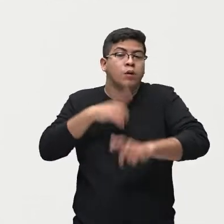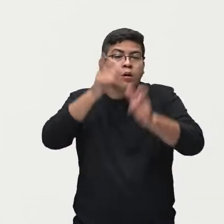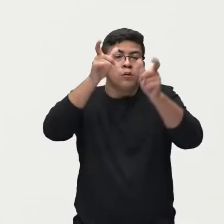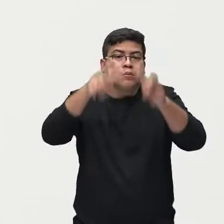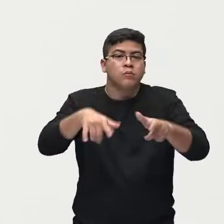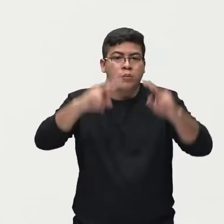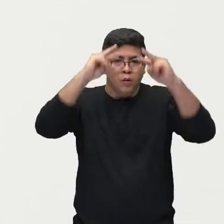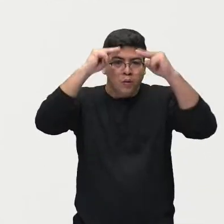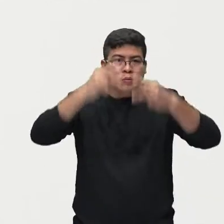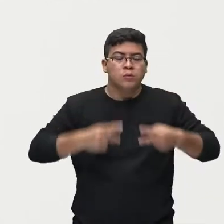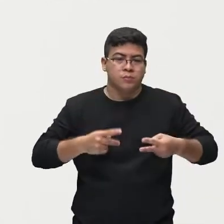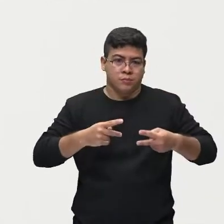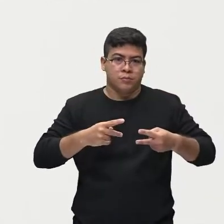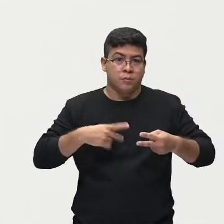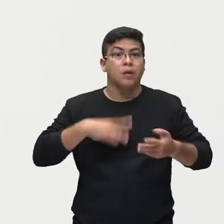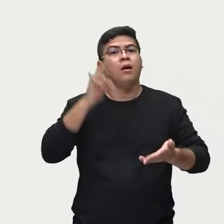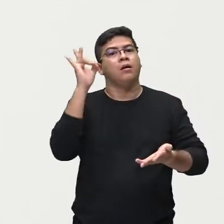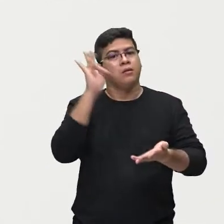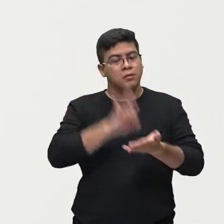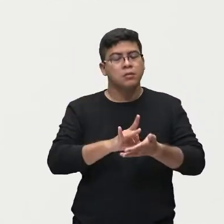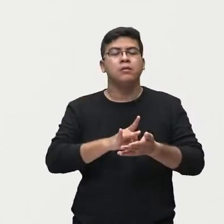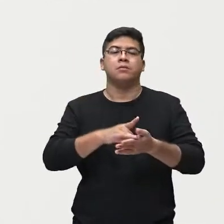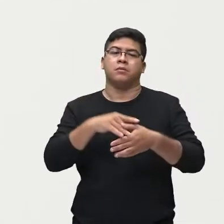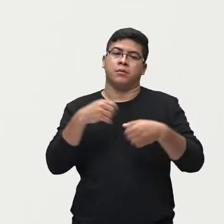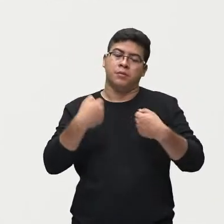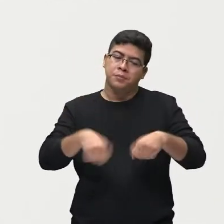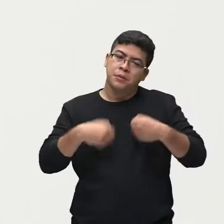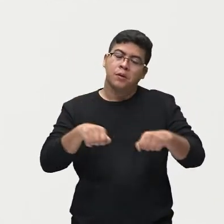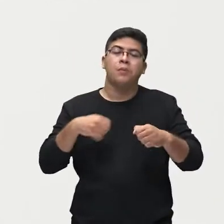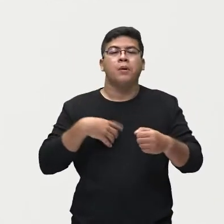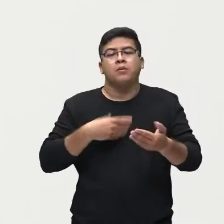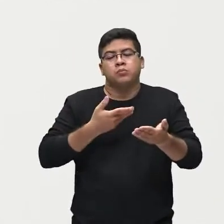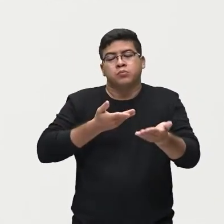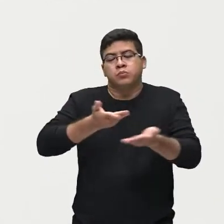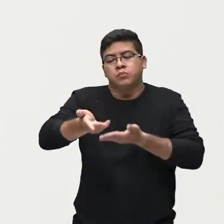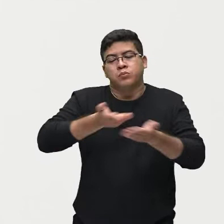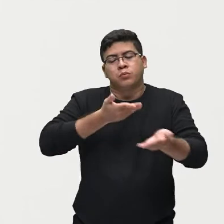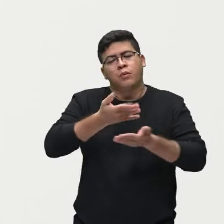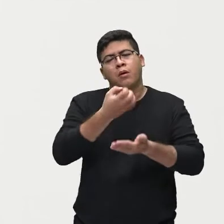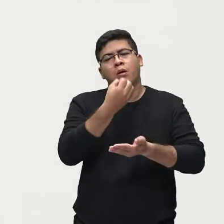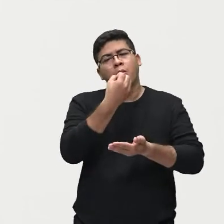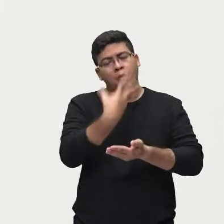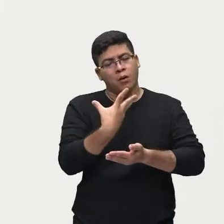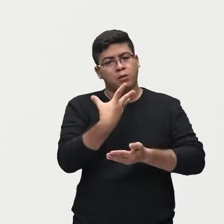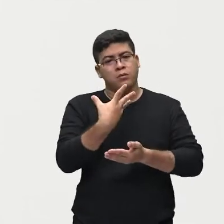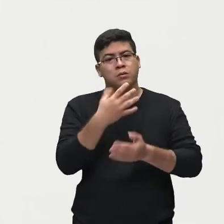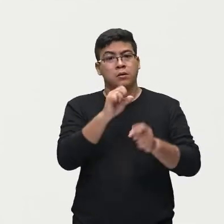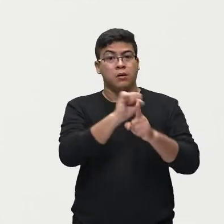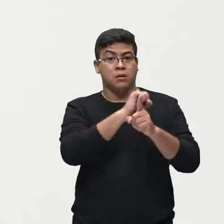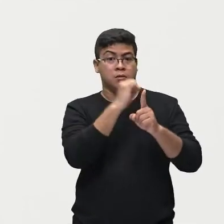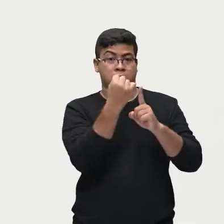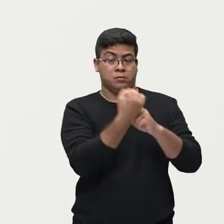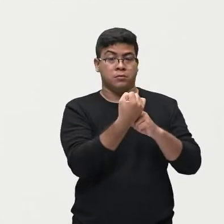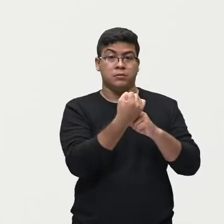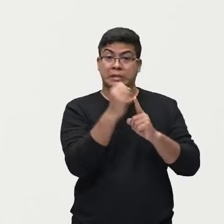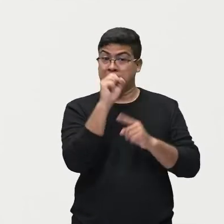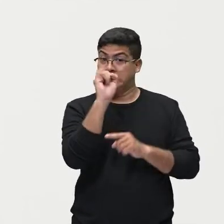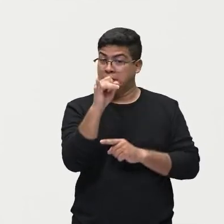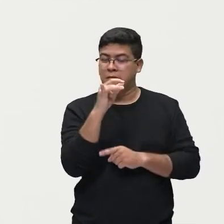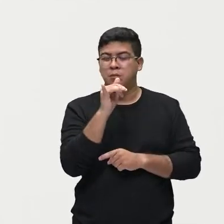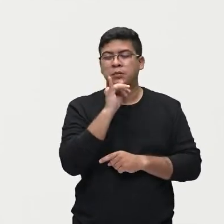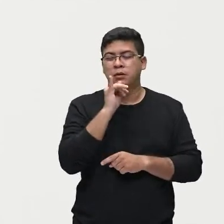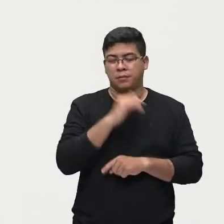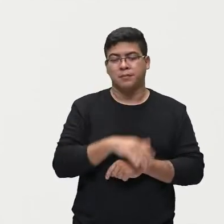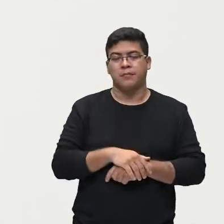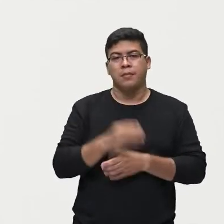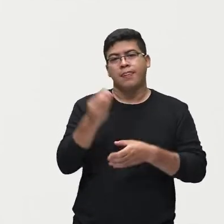deve resultar numa boa convivência na sociedade. Preste atenção, se tivesse numa avaliação isso, nós